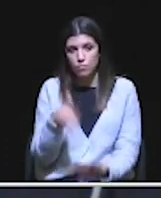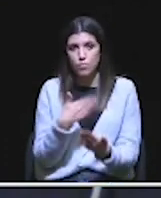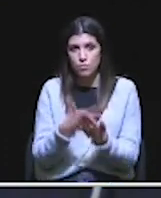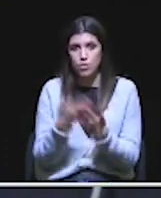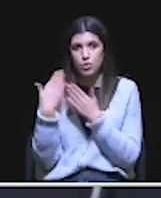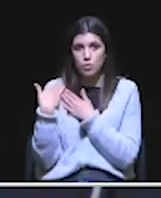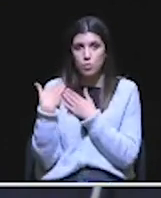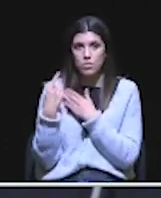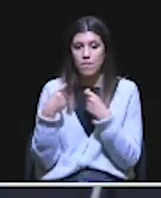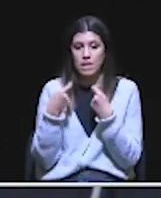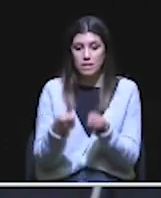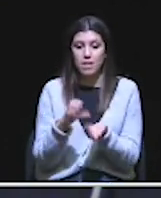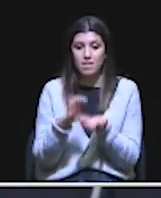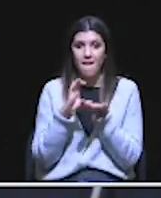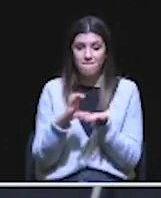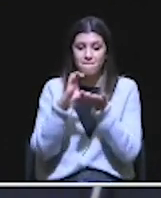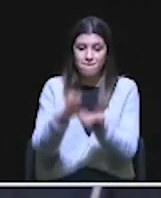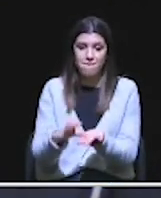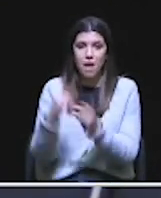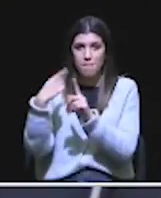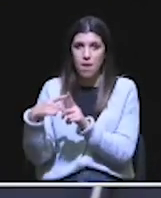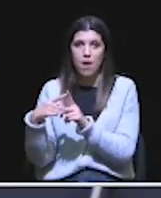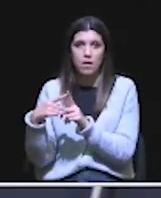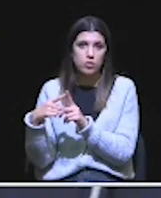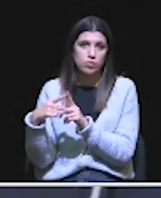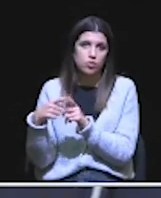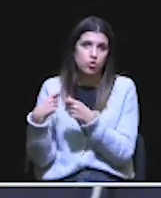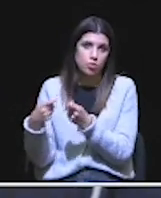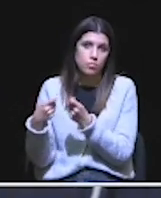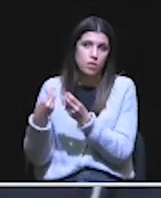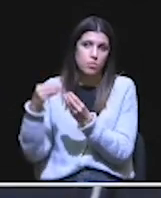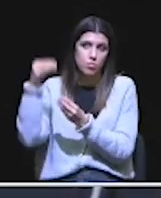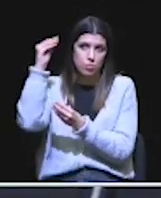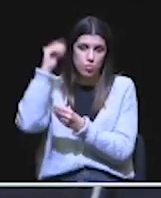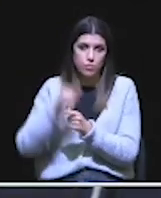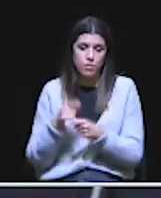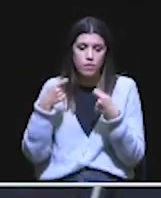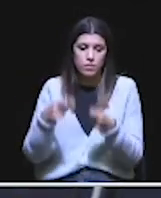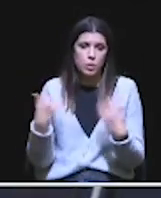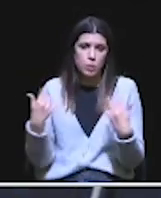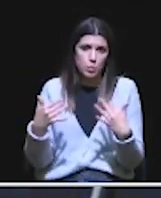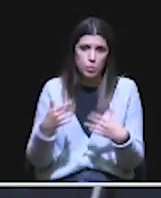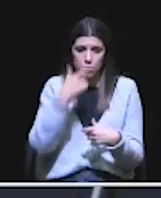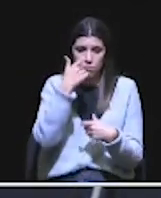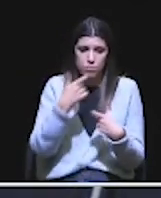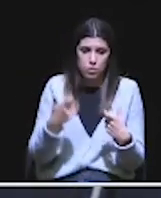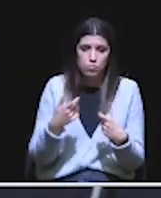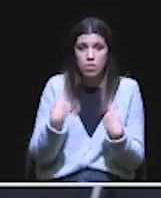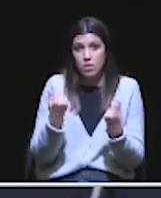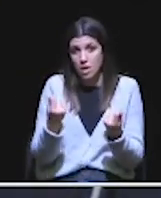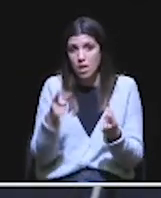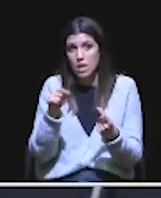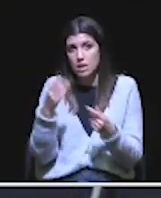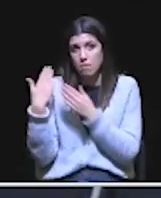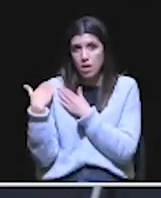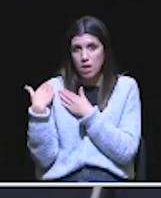por uma boa fatia da despesa, à qual somarão as mais diversas externalidades. É, de facto, um grande investimento em capital e em encargos financeiros.